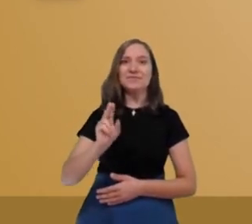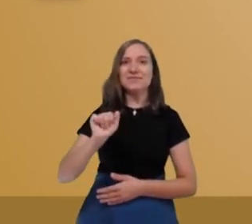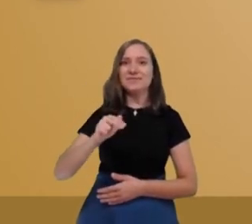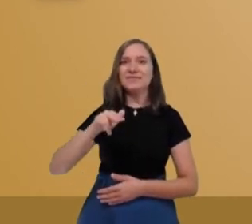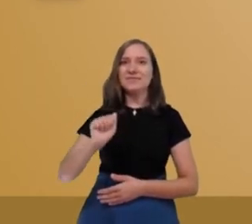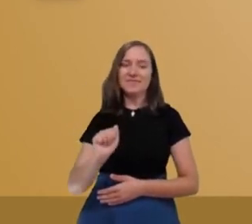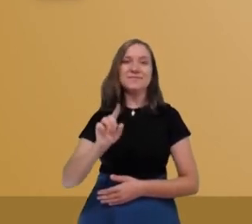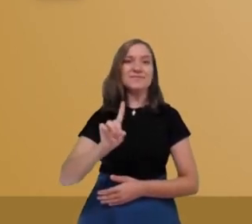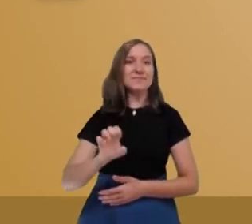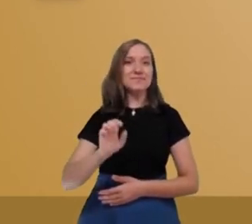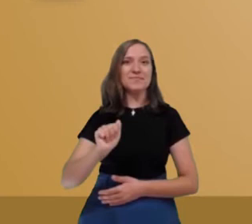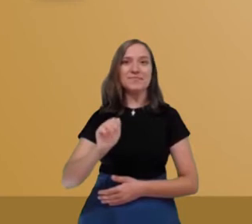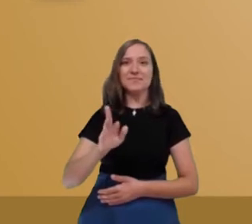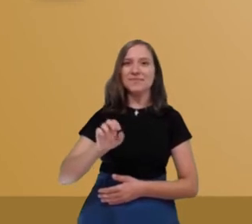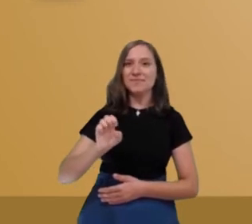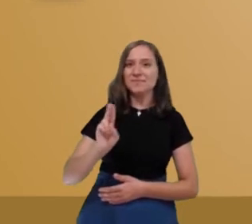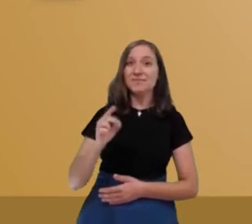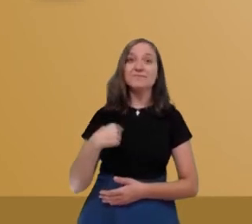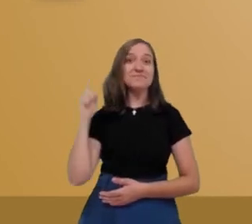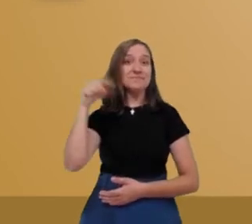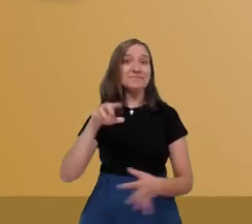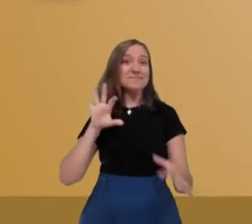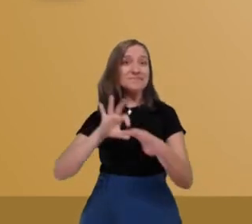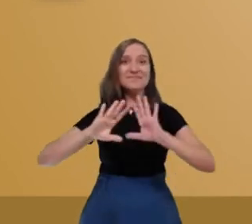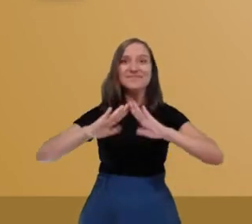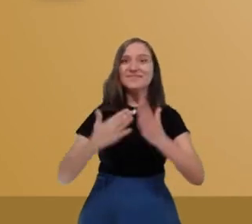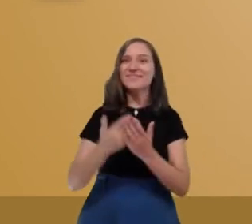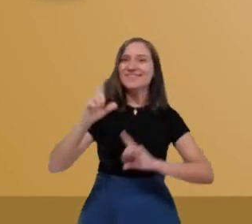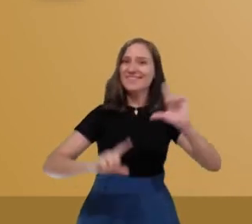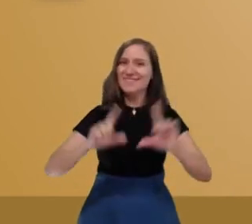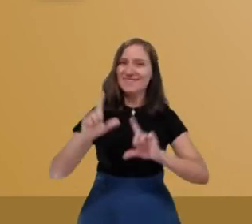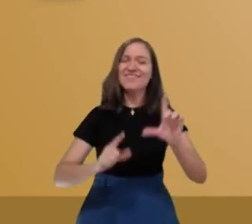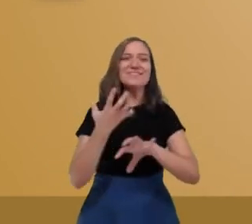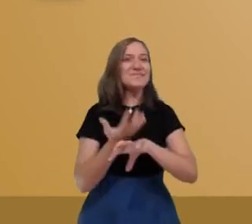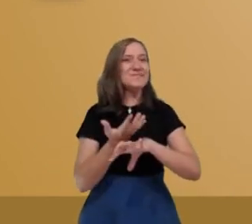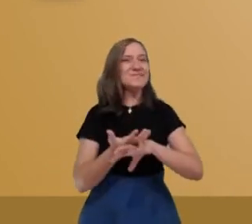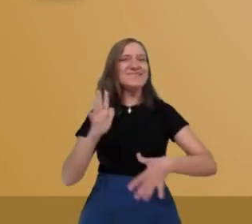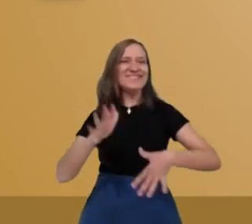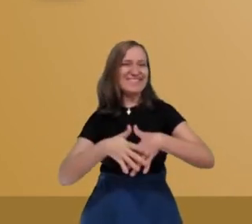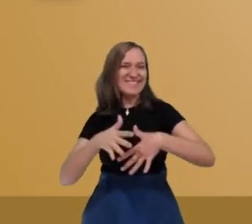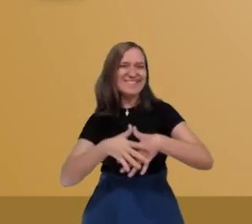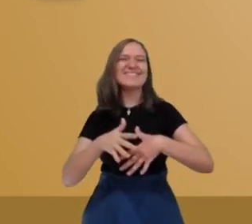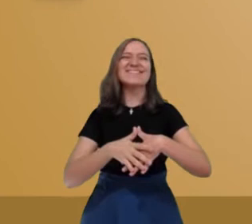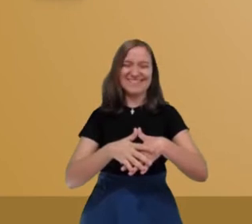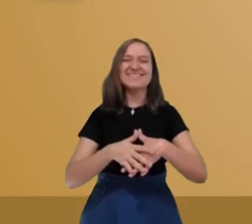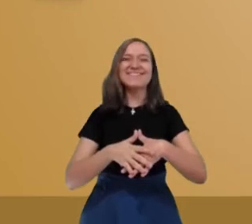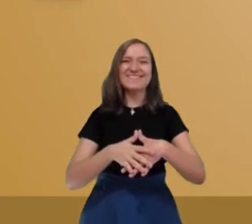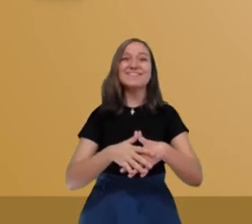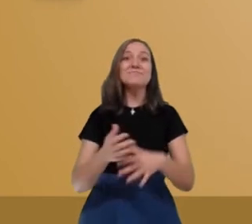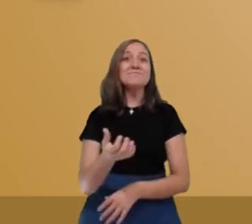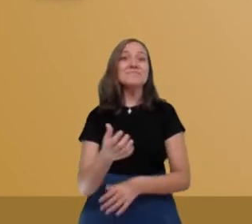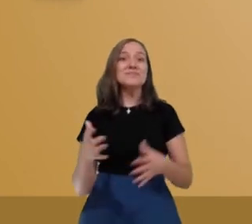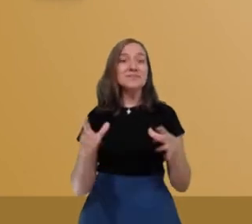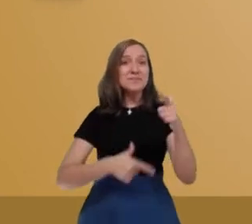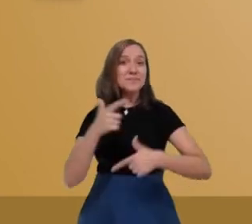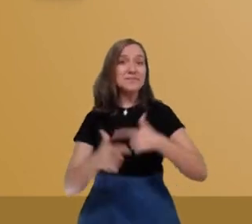estar junto com vocês aqui no Conexão Escola TV com o componente curricular de matemática, trabalhando no ciclo